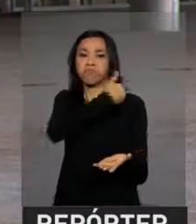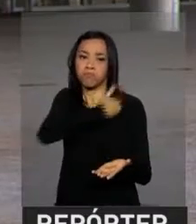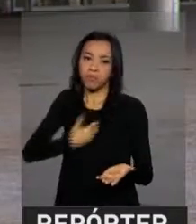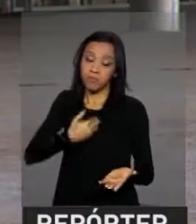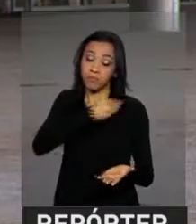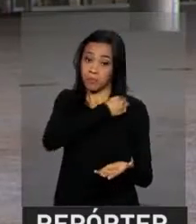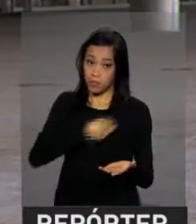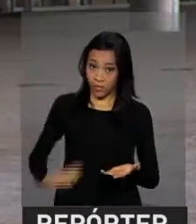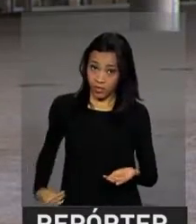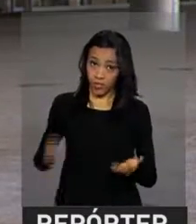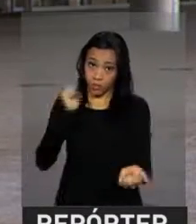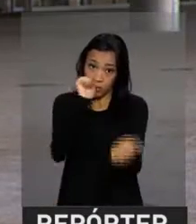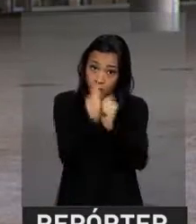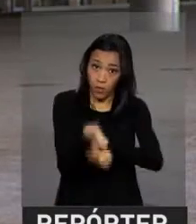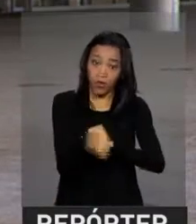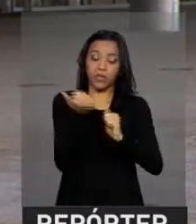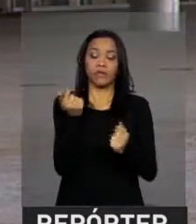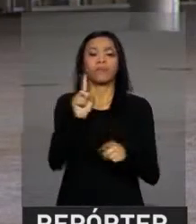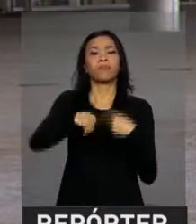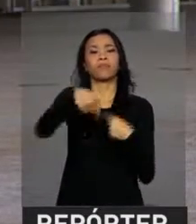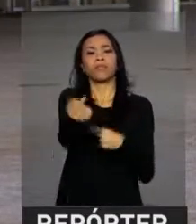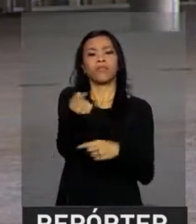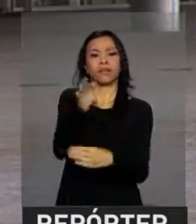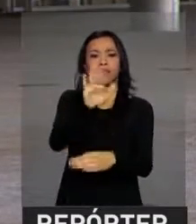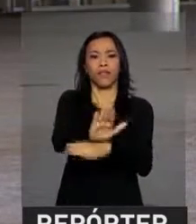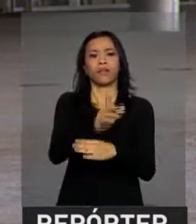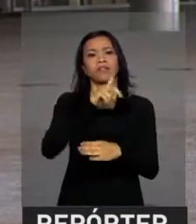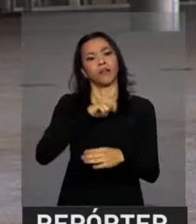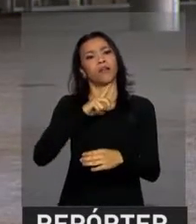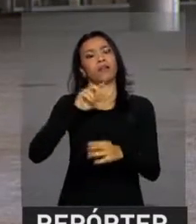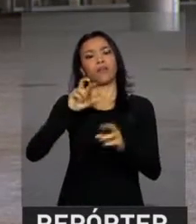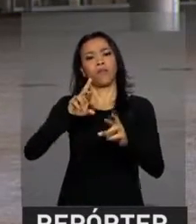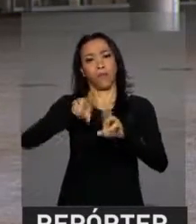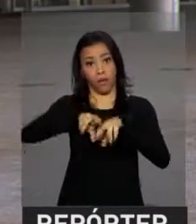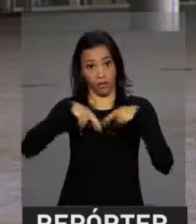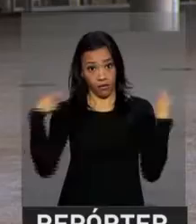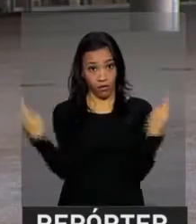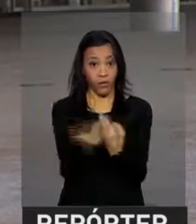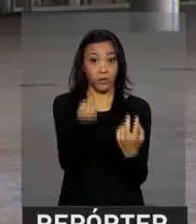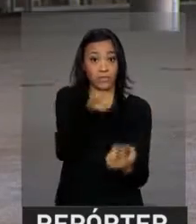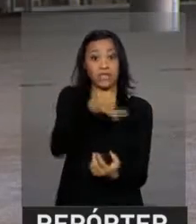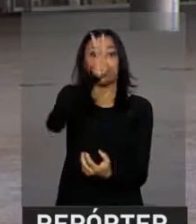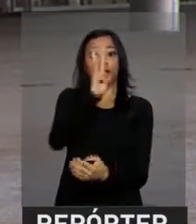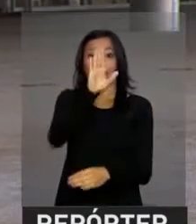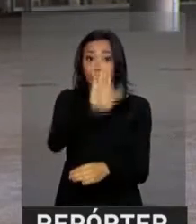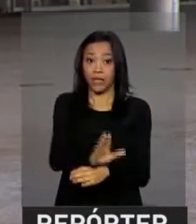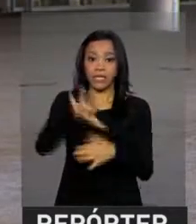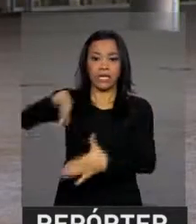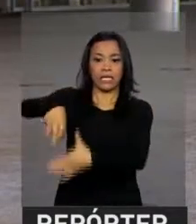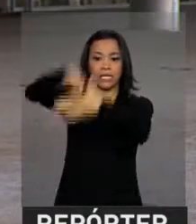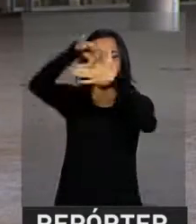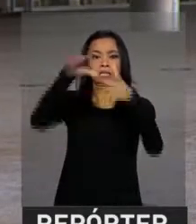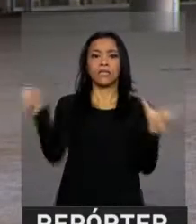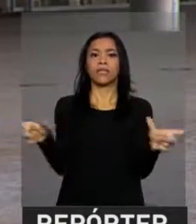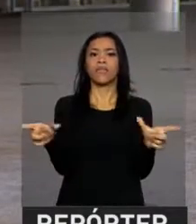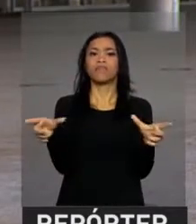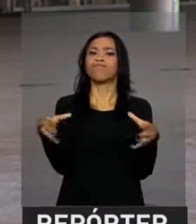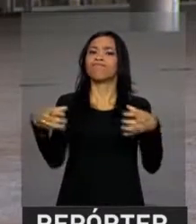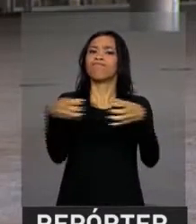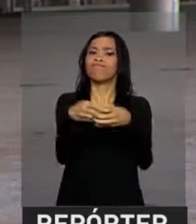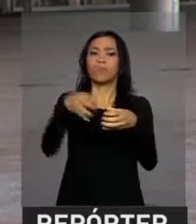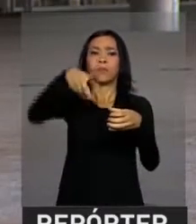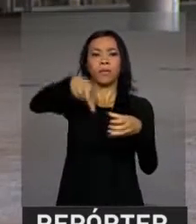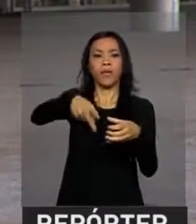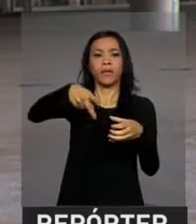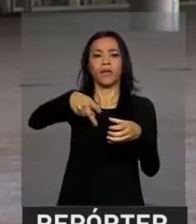Pisciani. Na parte da tarde, o presidente em exercício tem uma audiência às 15h com o líder do PMDB na Câmara dos Deputados,